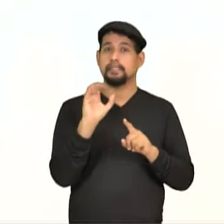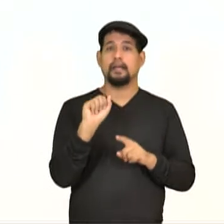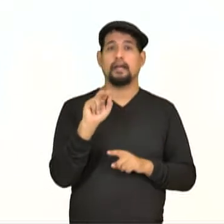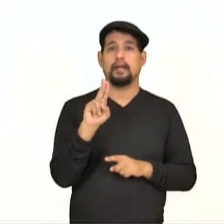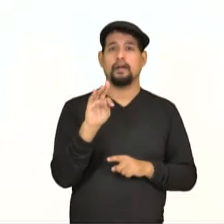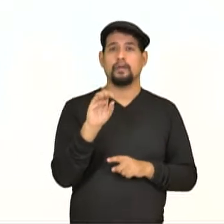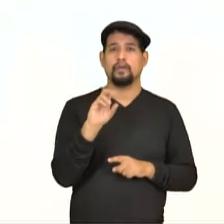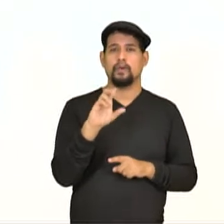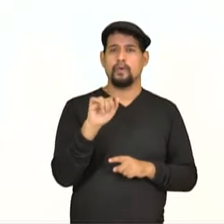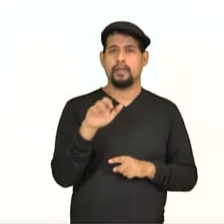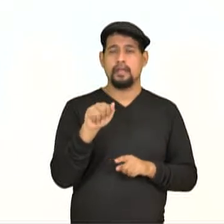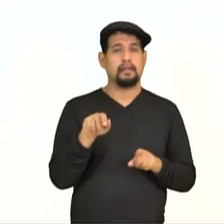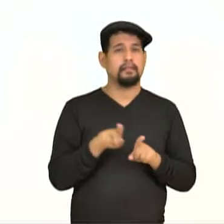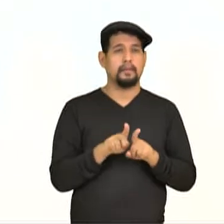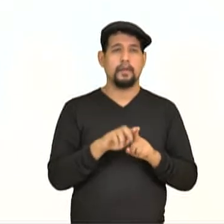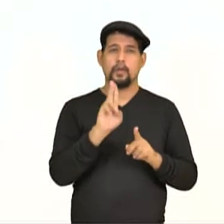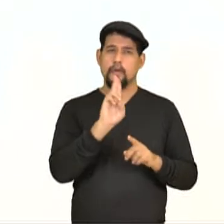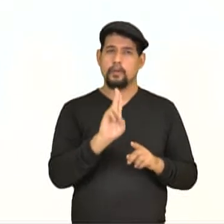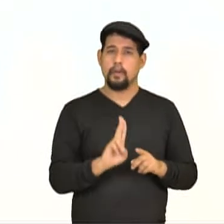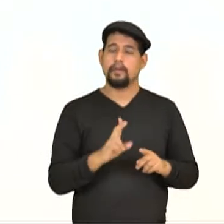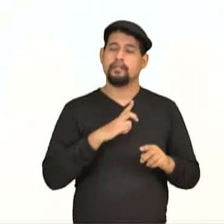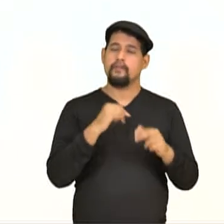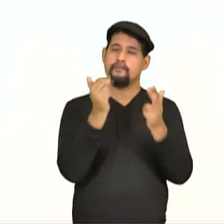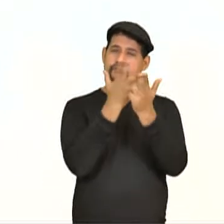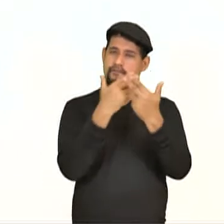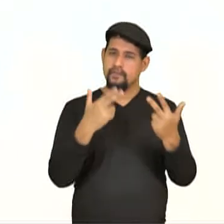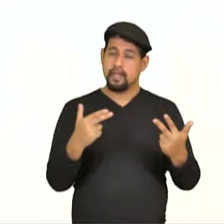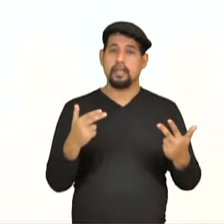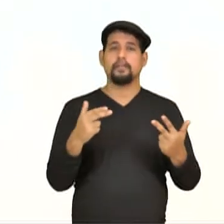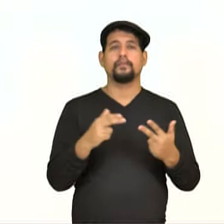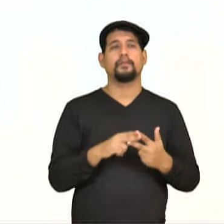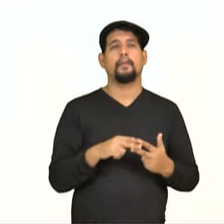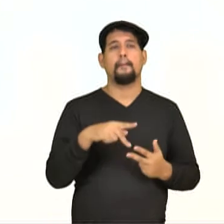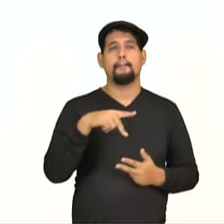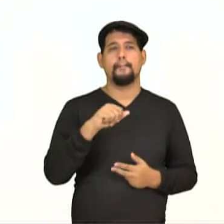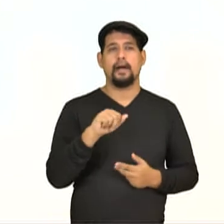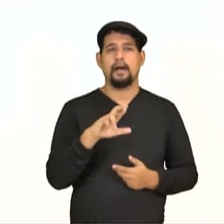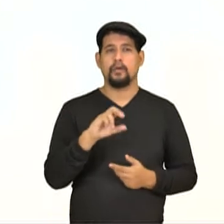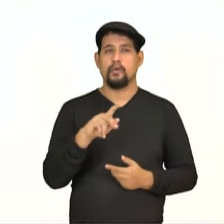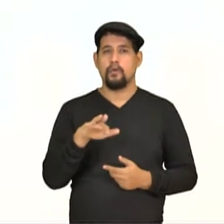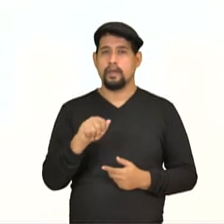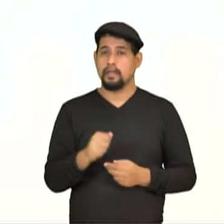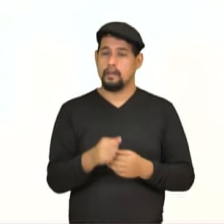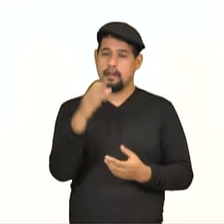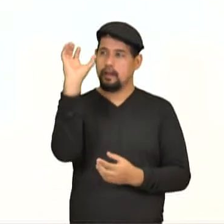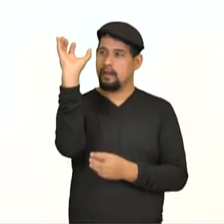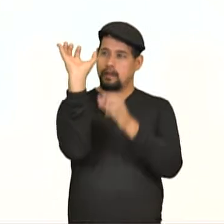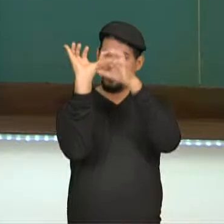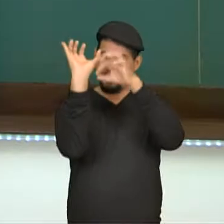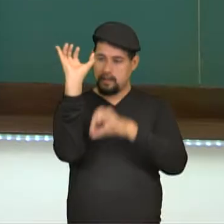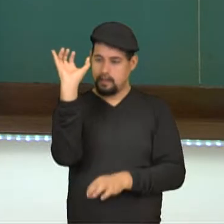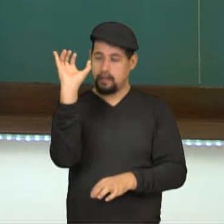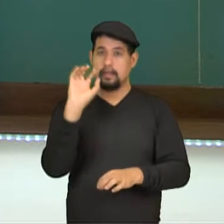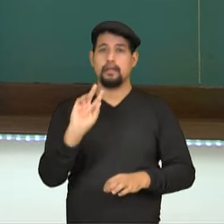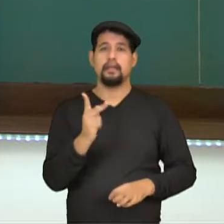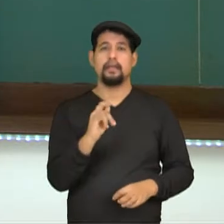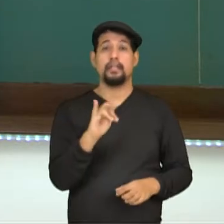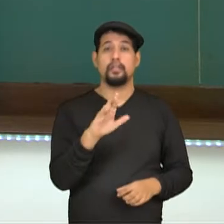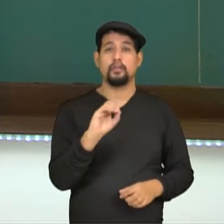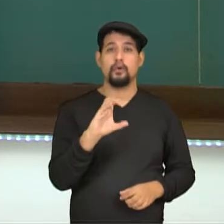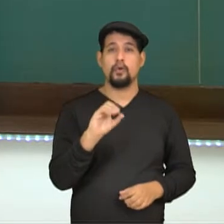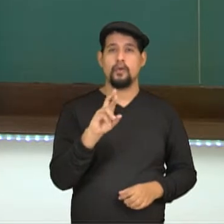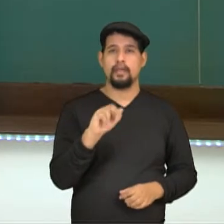autocoria, anemocoria pelo vento, barocoria pela gravidade ou hidrocoria através da